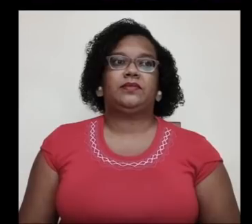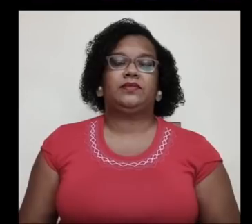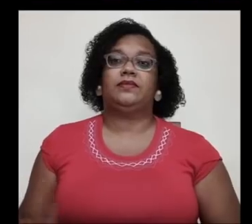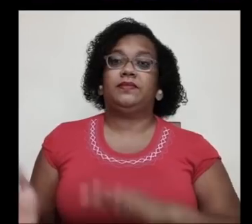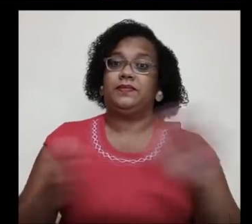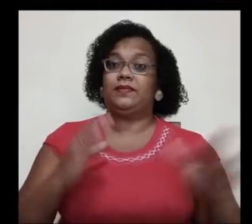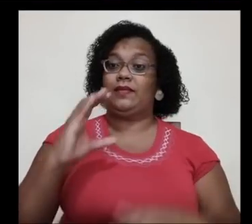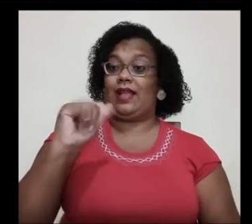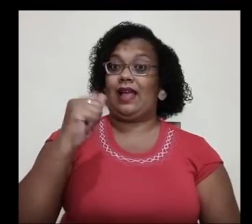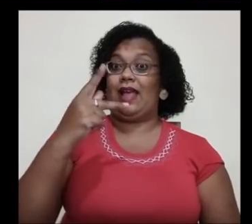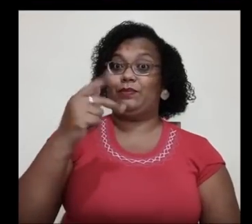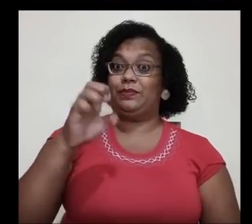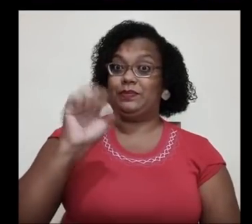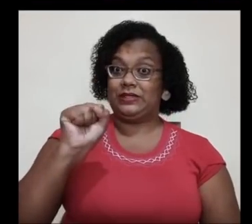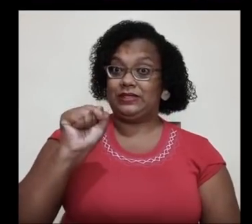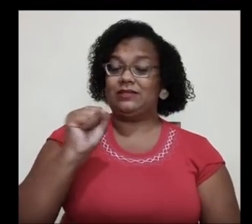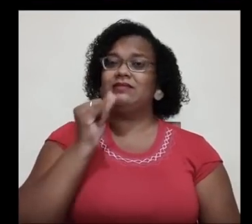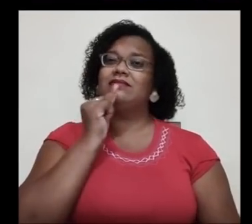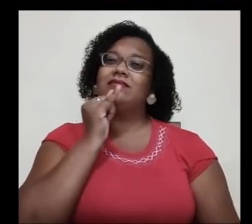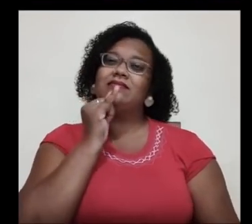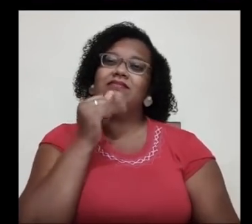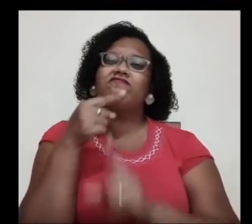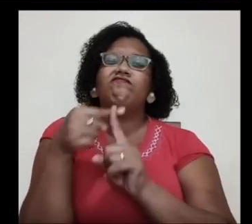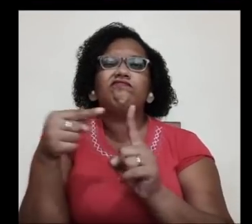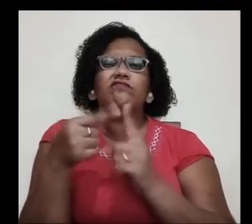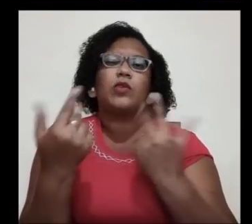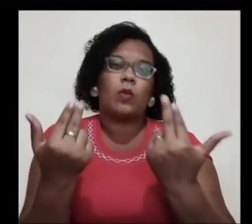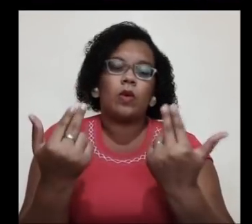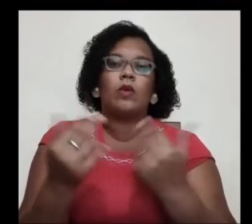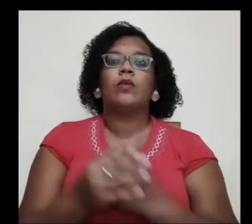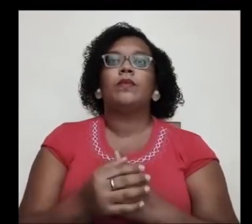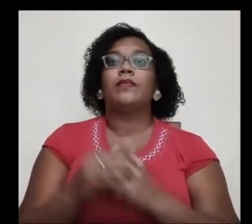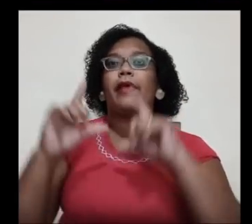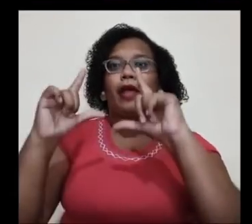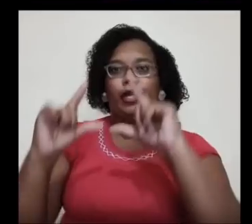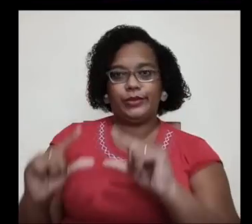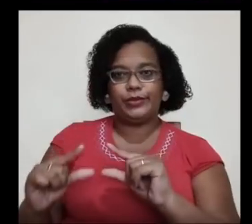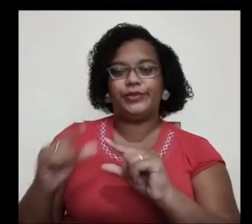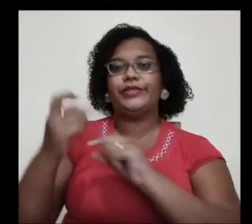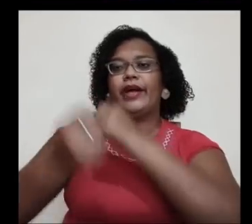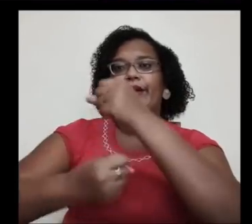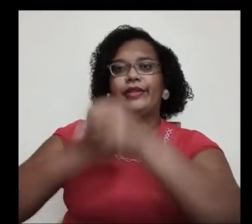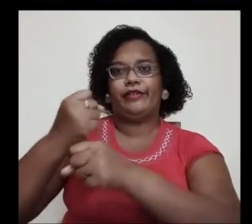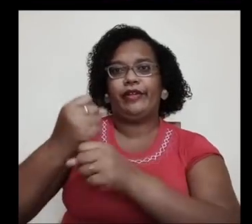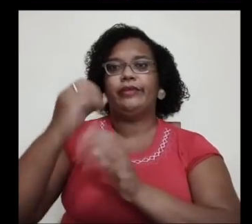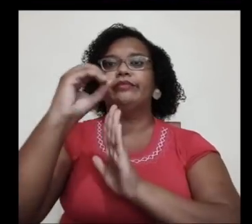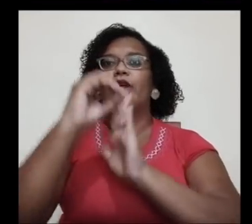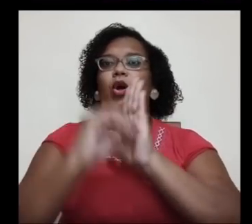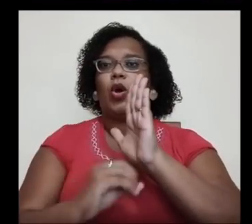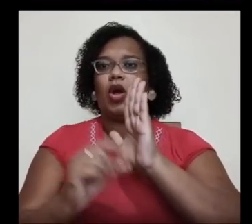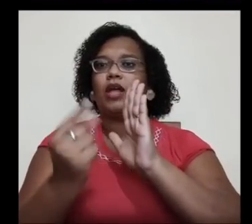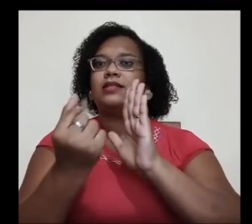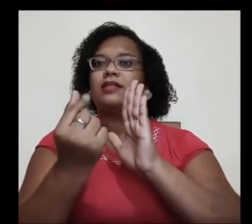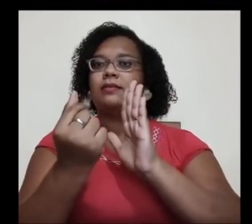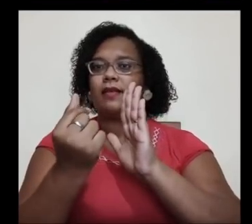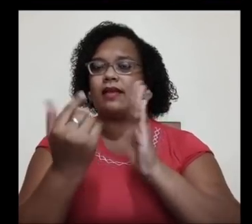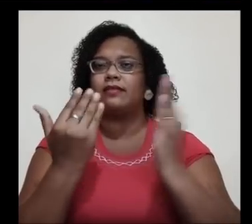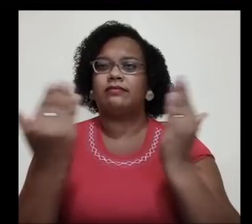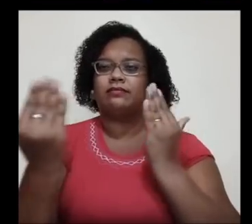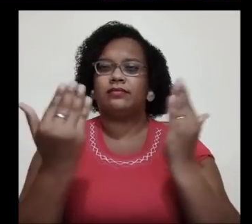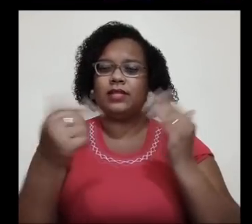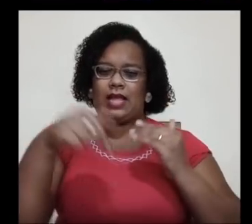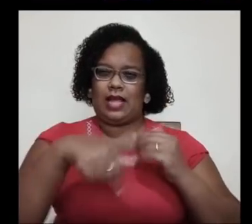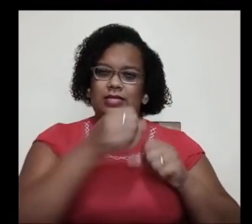orçamento em relação a esse ano, em torno de 8%, mas atinge 10% as bolsas, reduz,